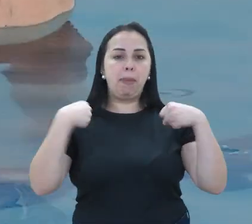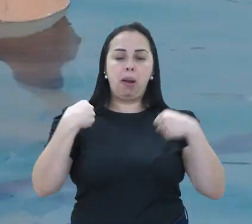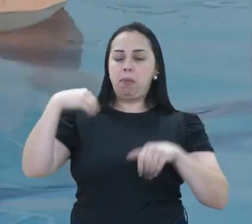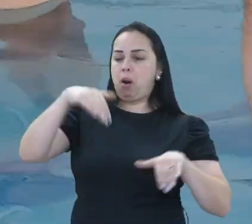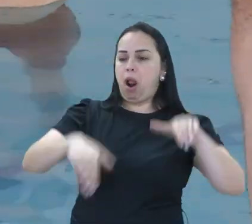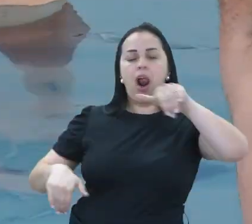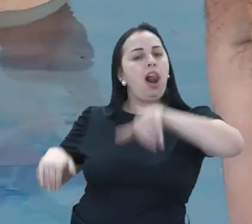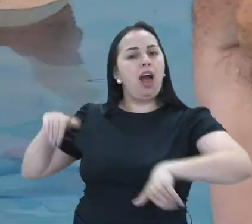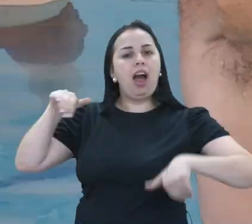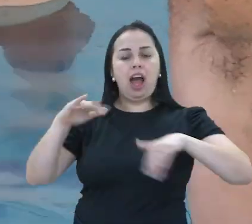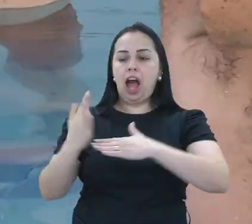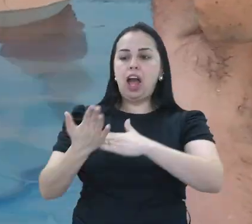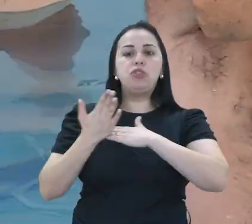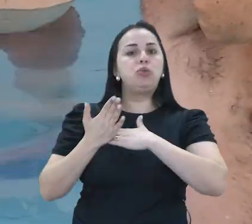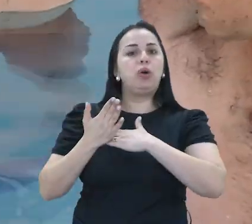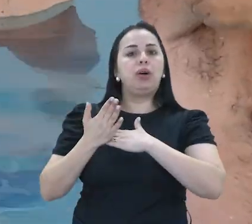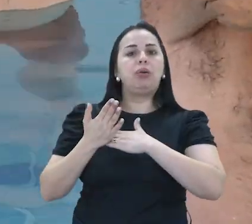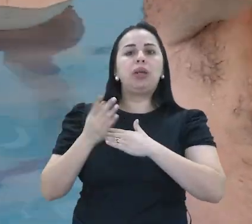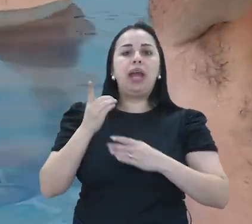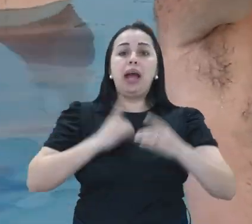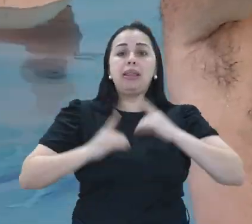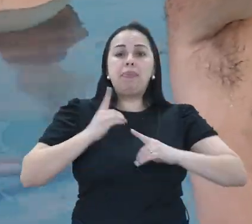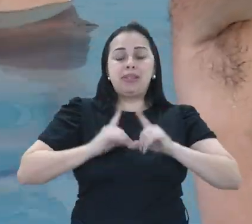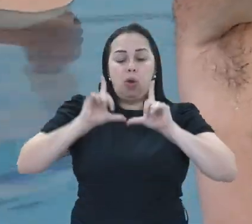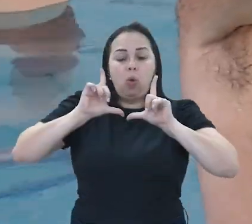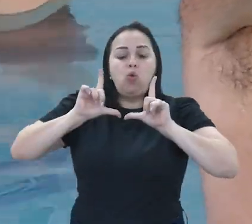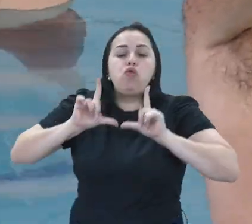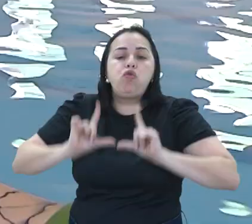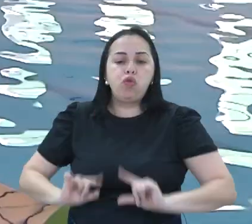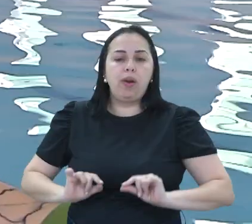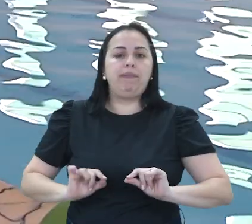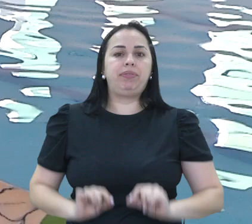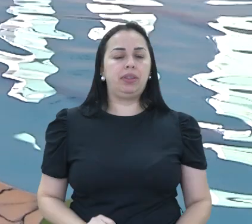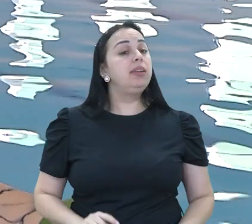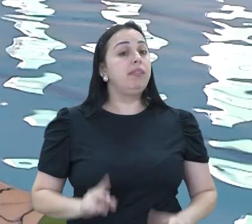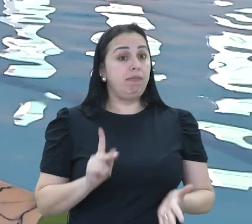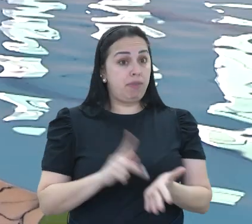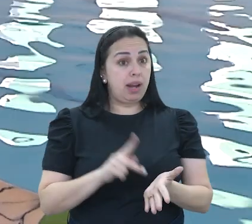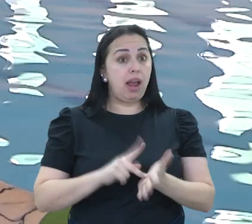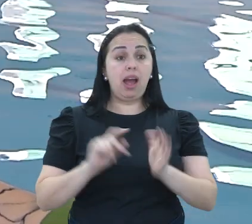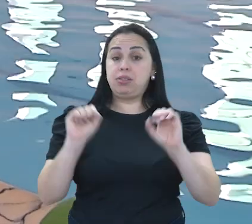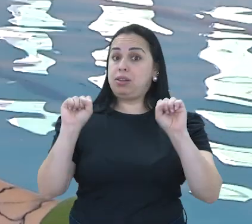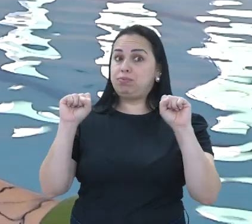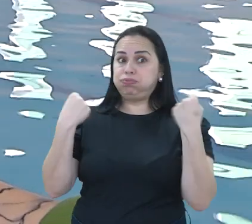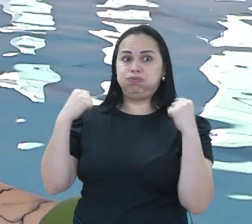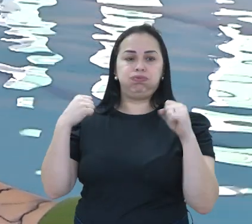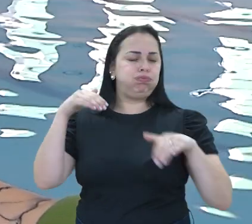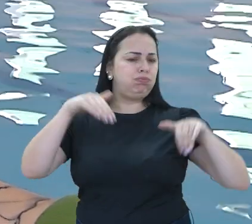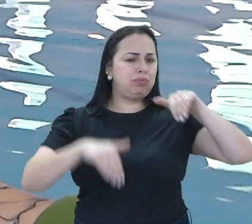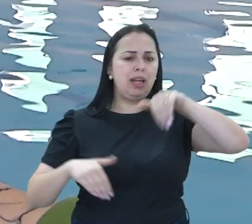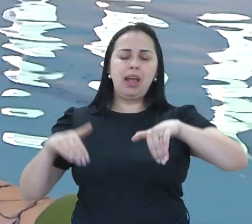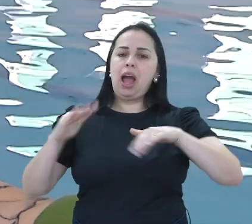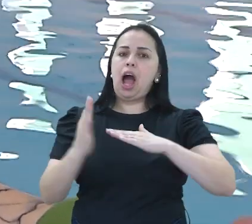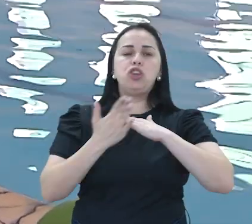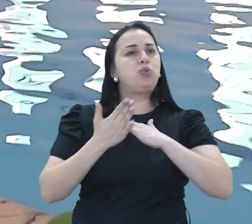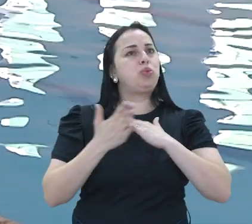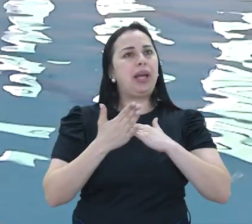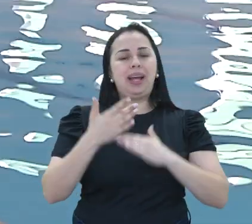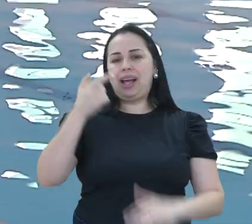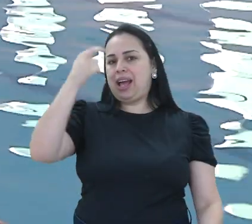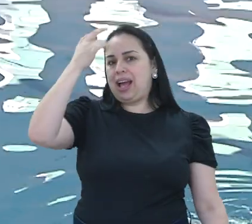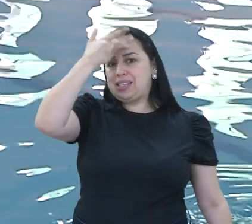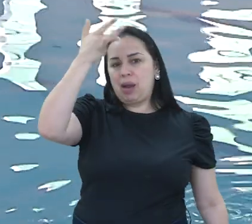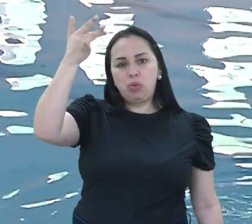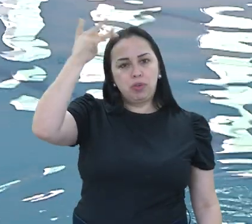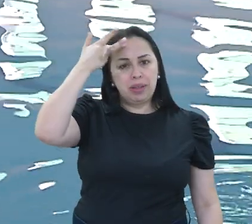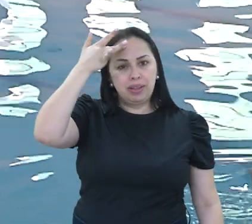alegria. Praticar exercícios físicos ajudou a vencer a depressão. E o exercício físico é o melhor para a saúde